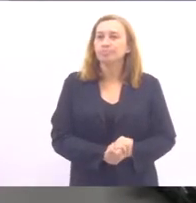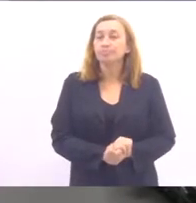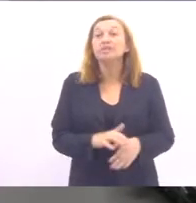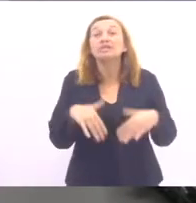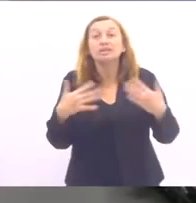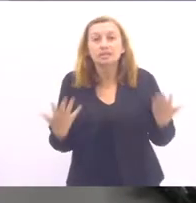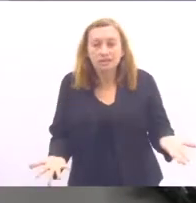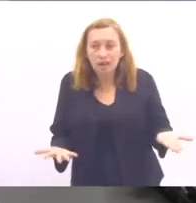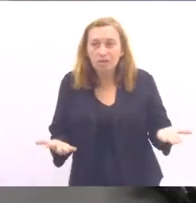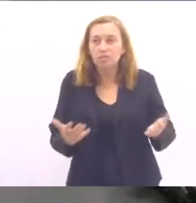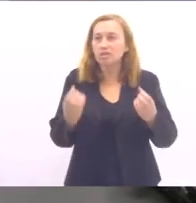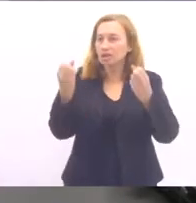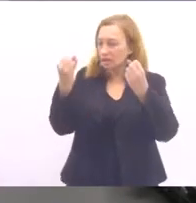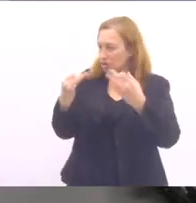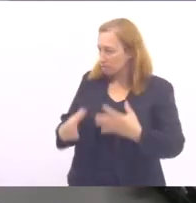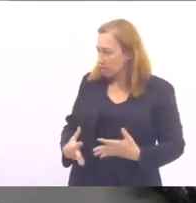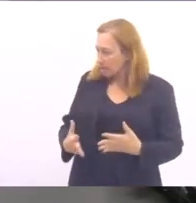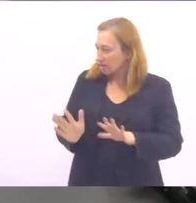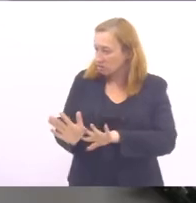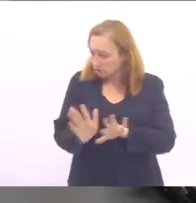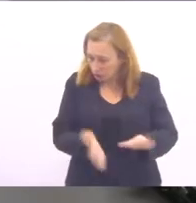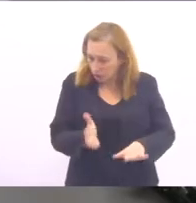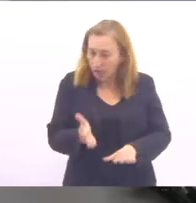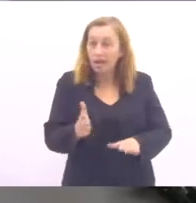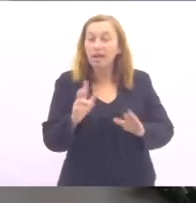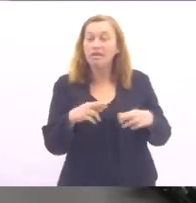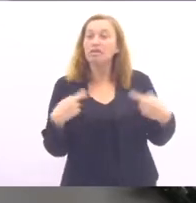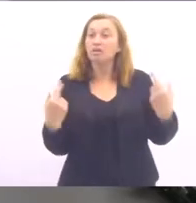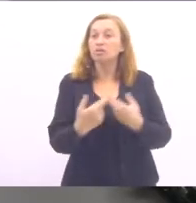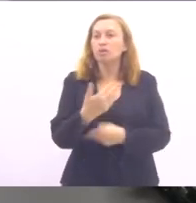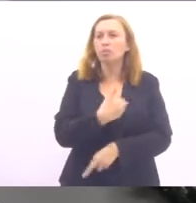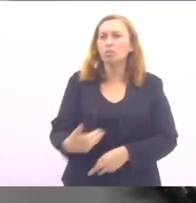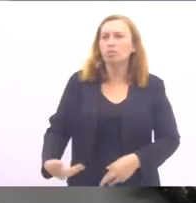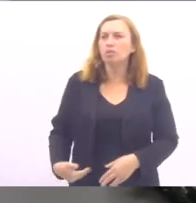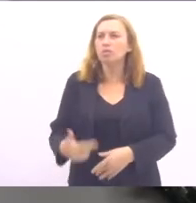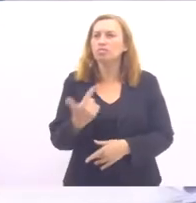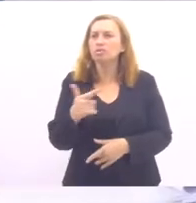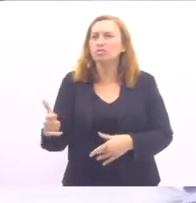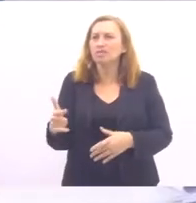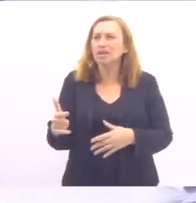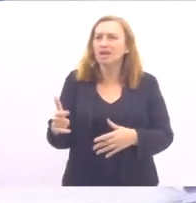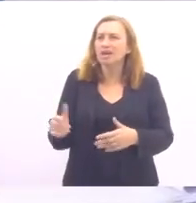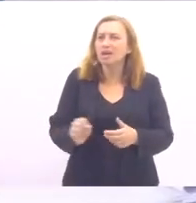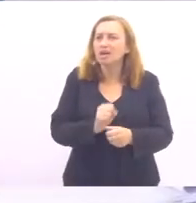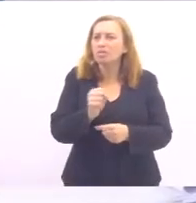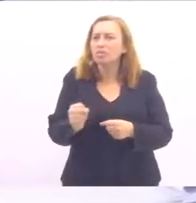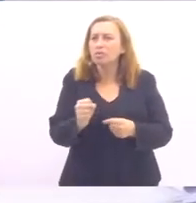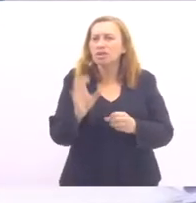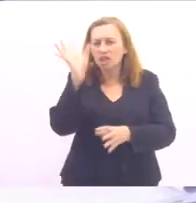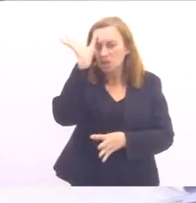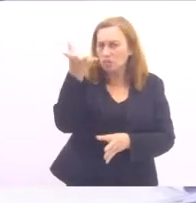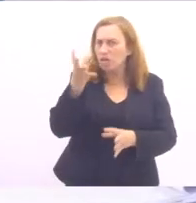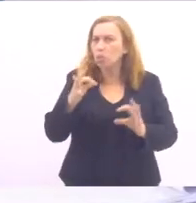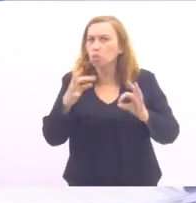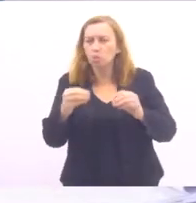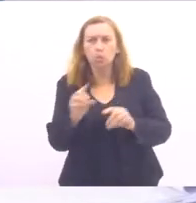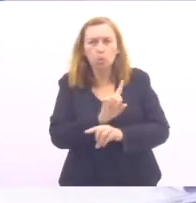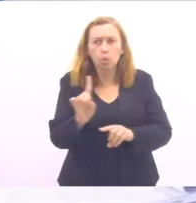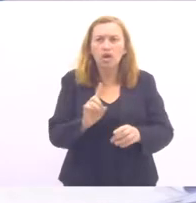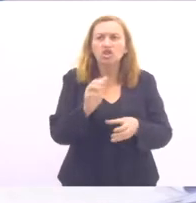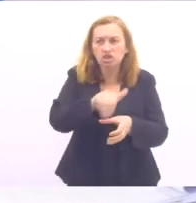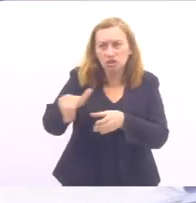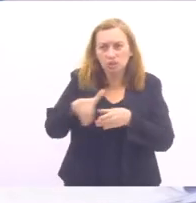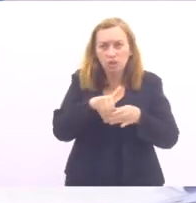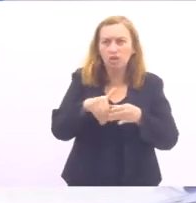então, está esclarecido o problema. Veja bem, essa audiência pública não tem aquele poder de a gente votar e resolver alguma coisa. A gente vota